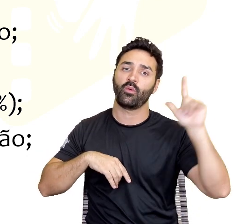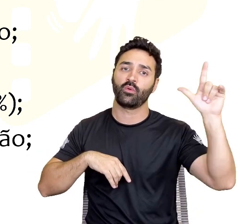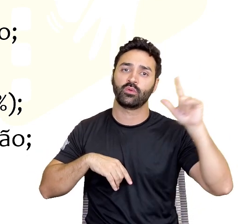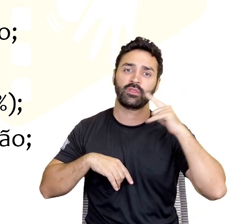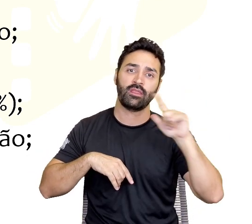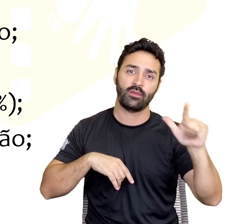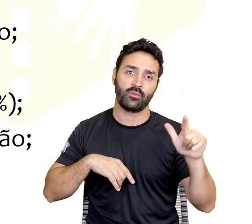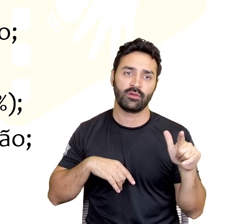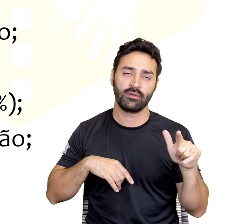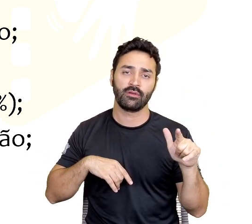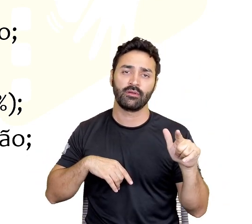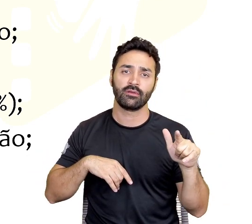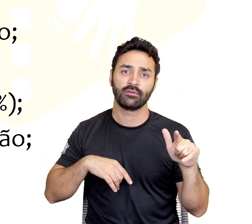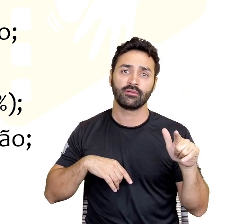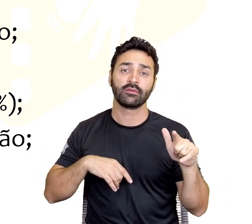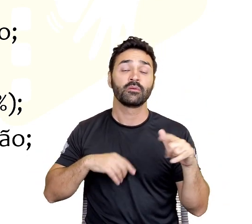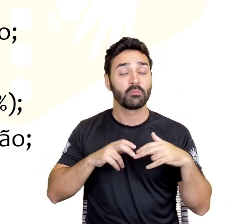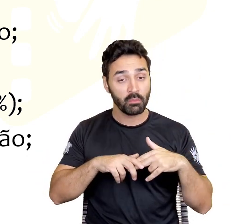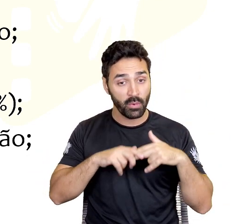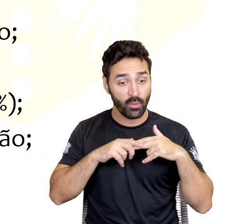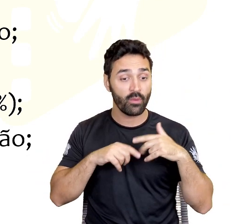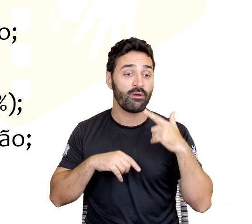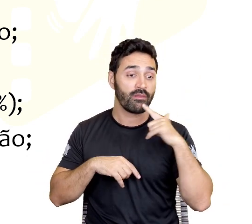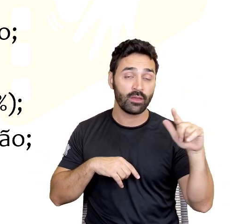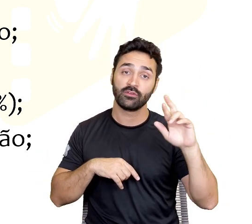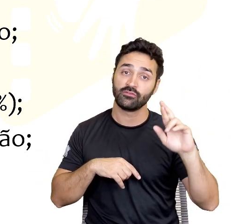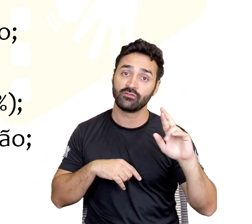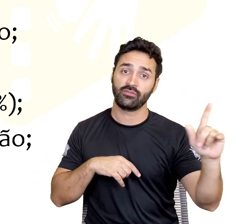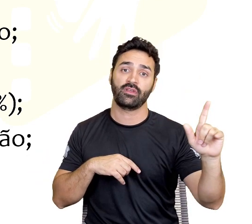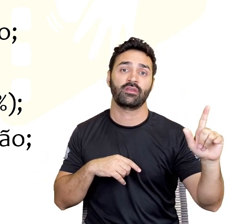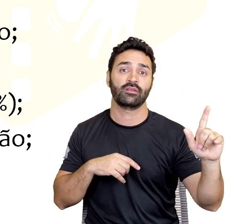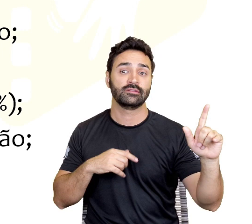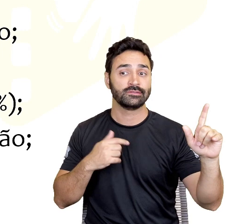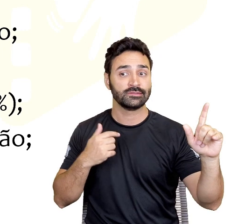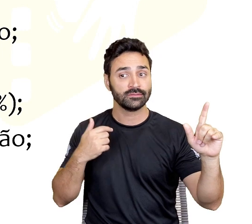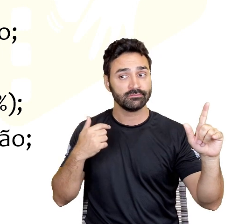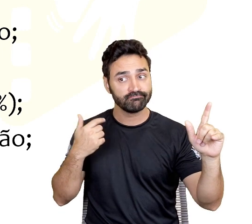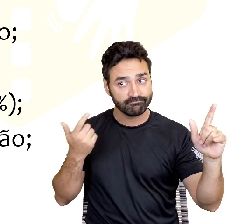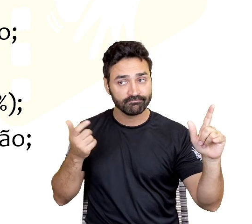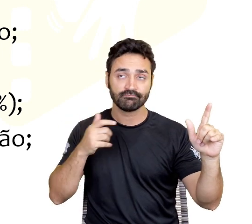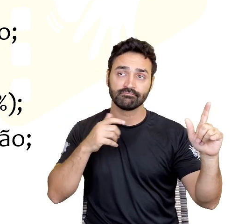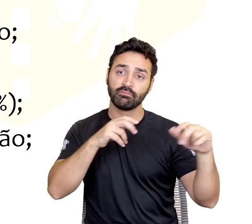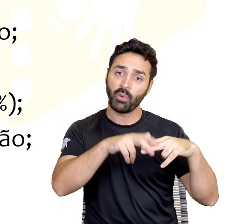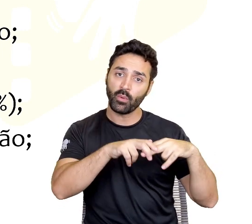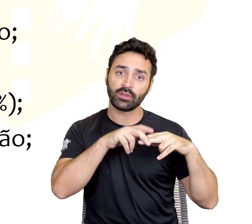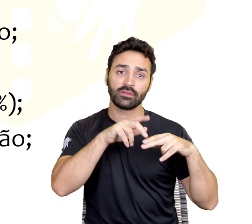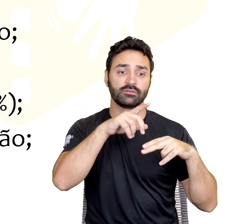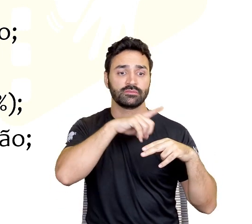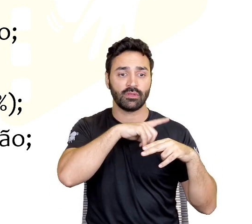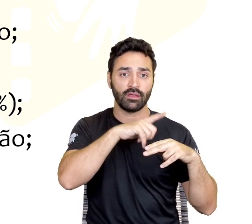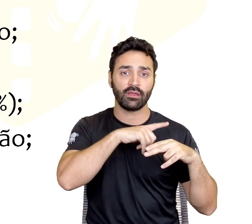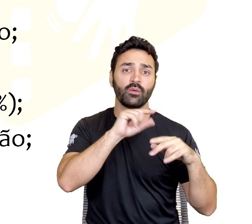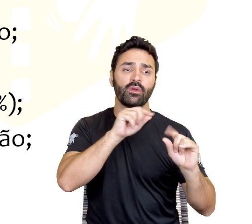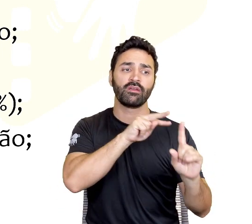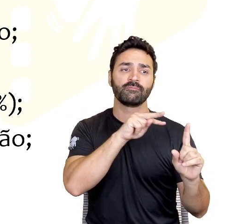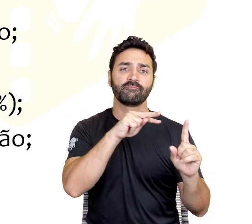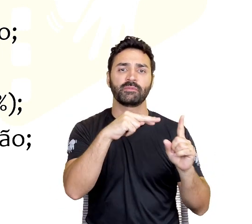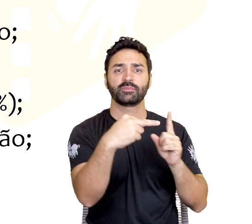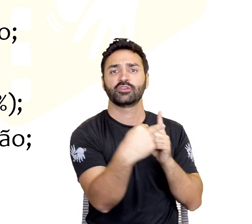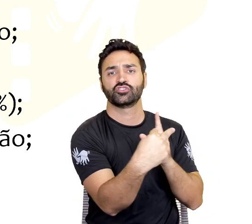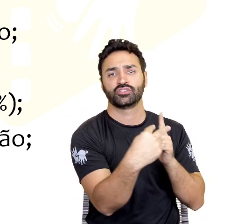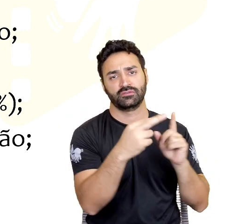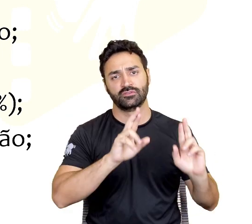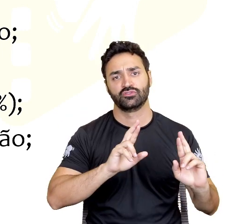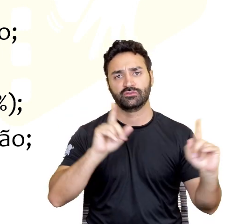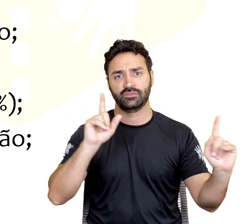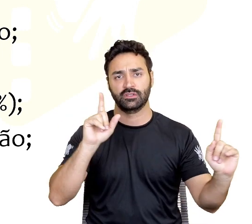E essa língua diferente vai fazer com que eu trate de questões de uma forma diferente. Só que eu